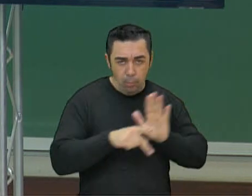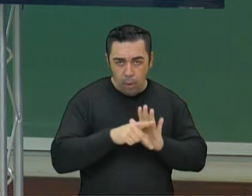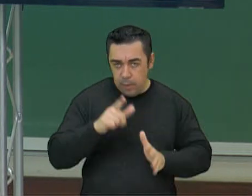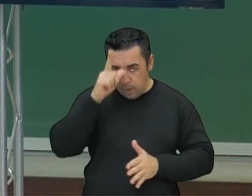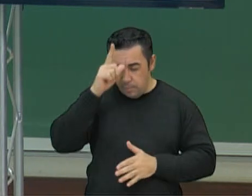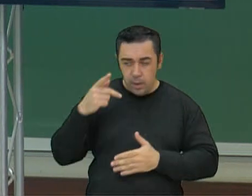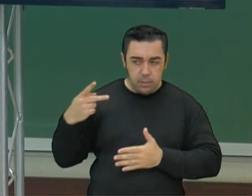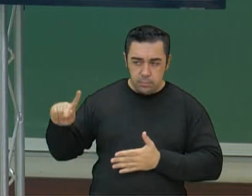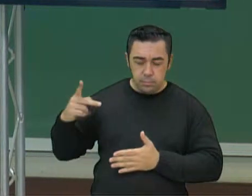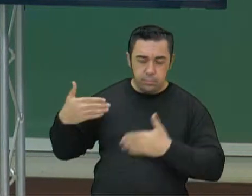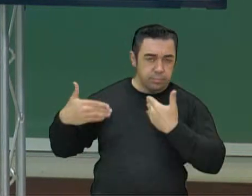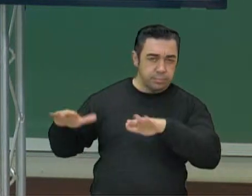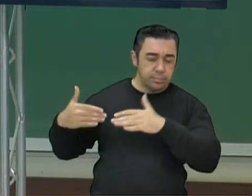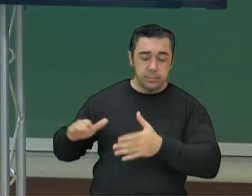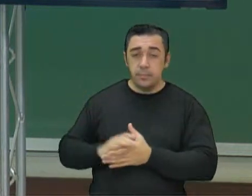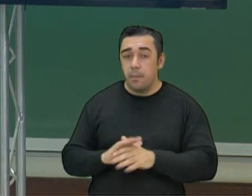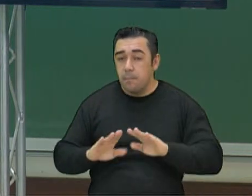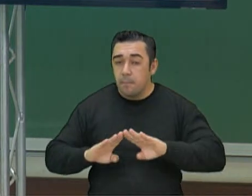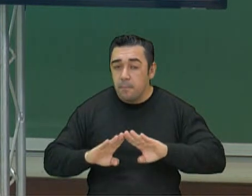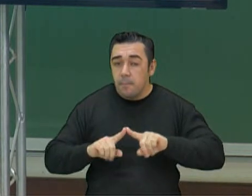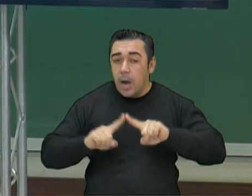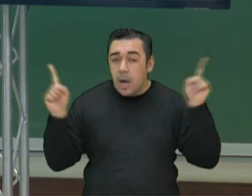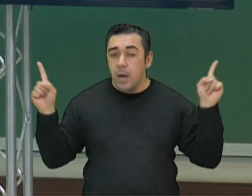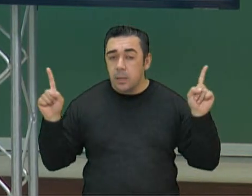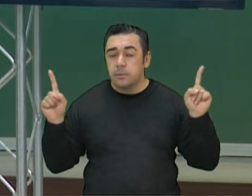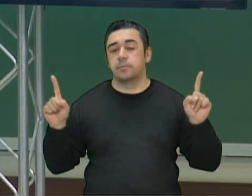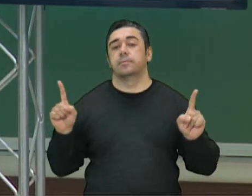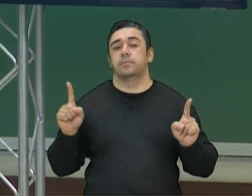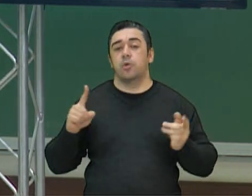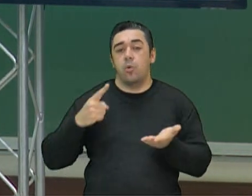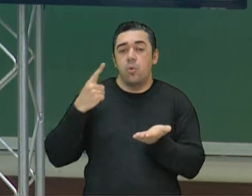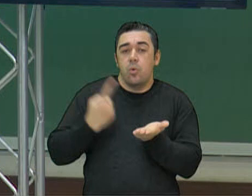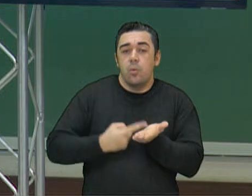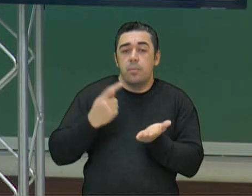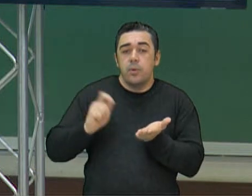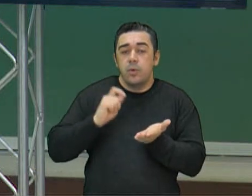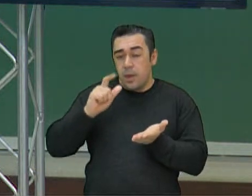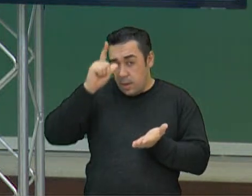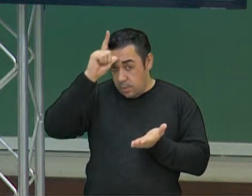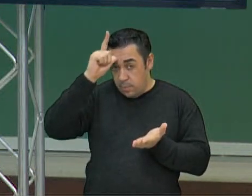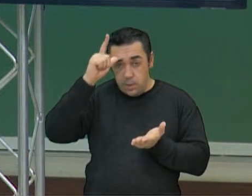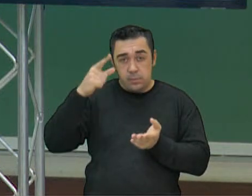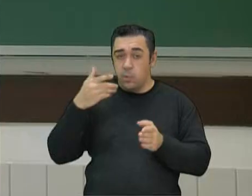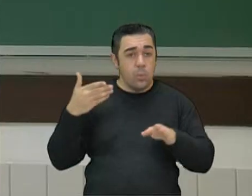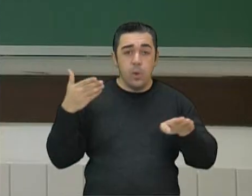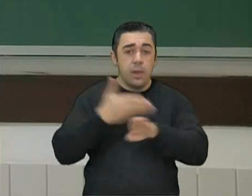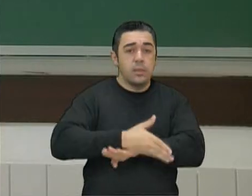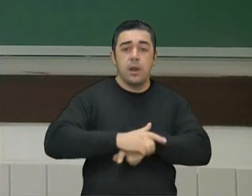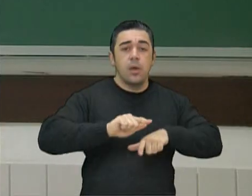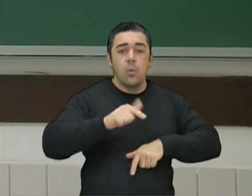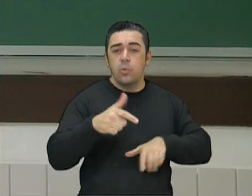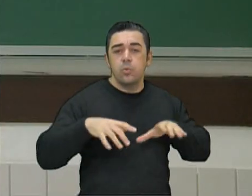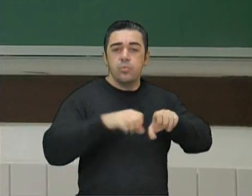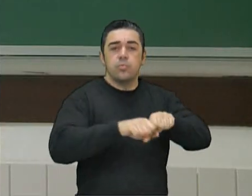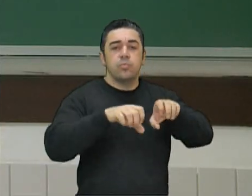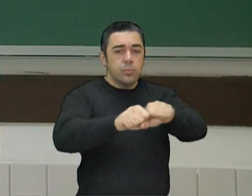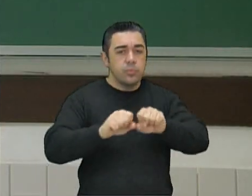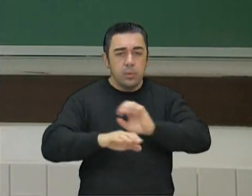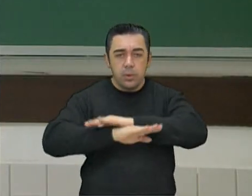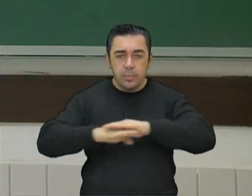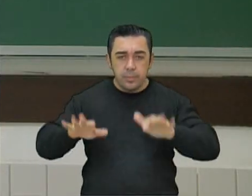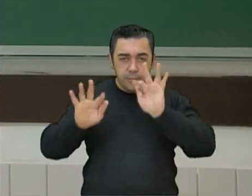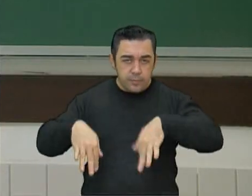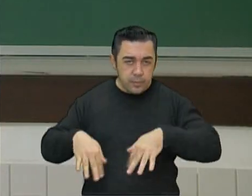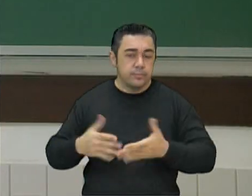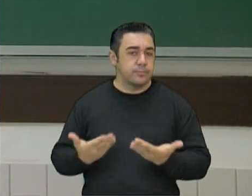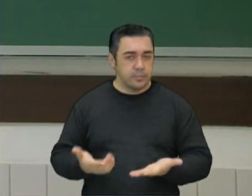tomou seu, fique. Porém, compromisso alemão de não invadir outros territórios. A